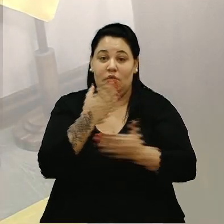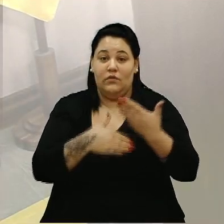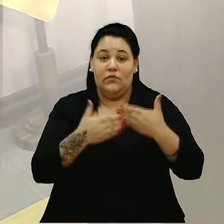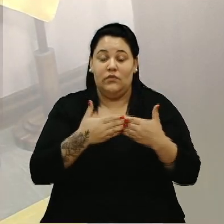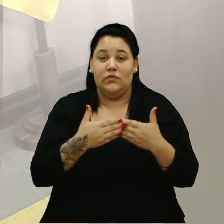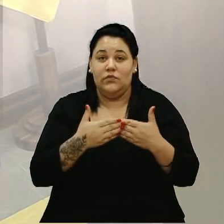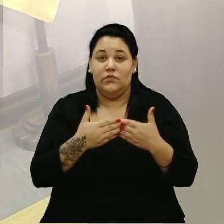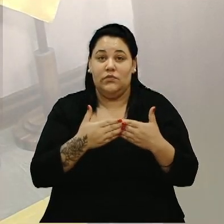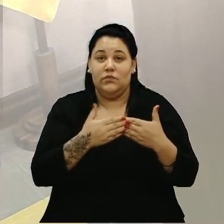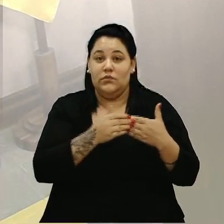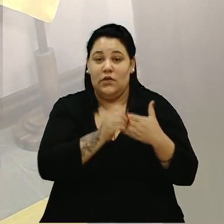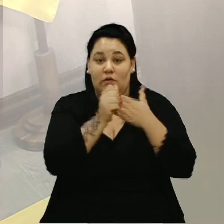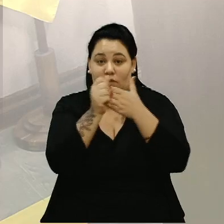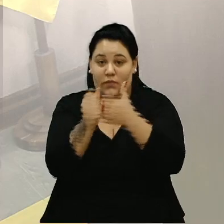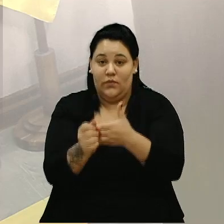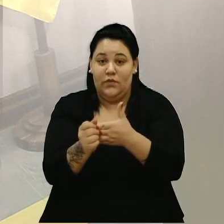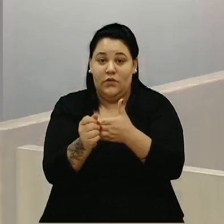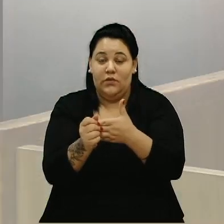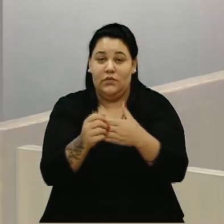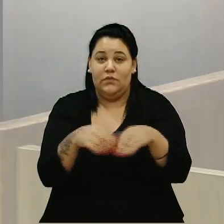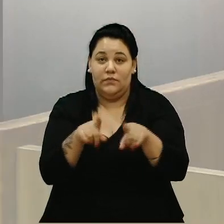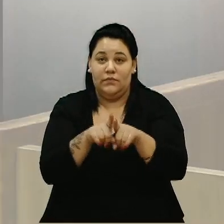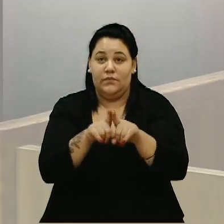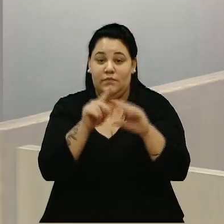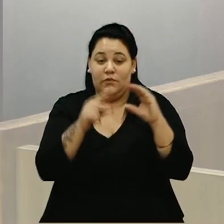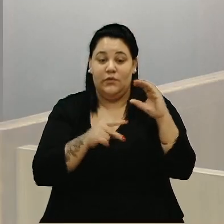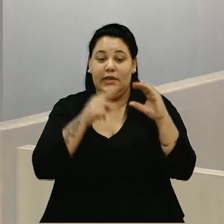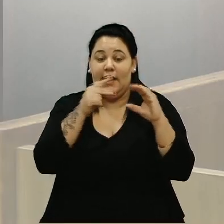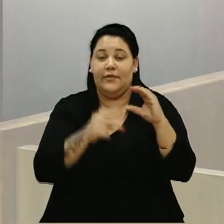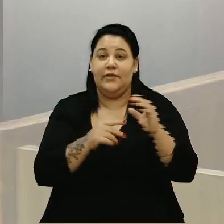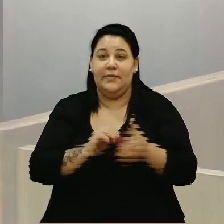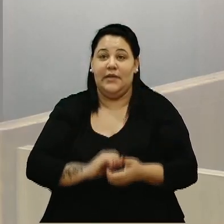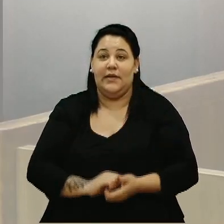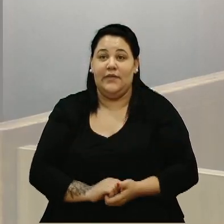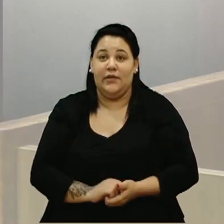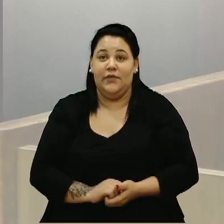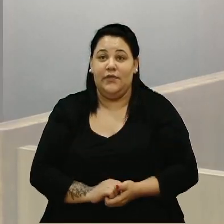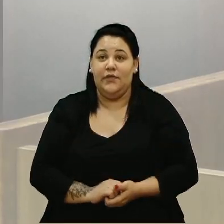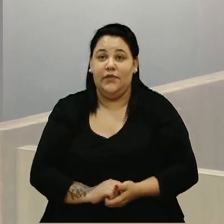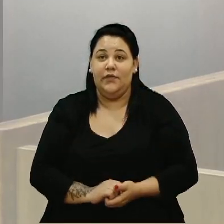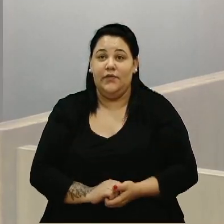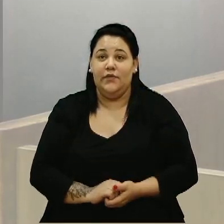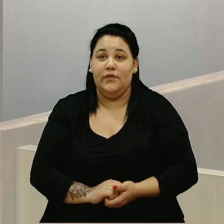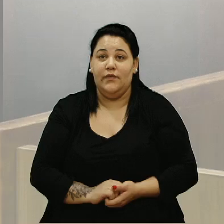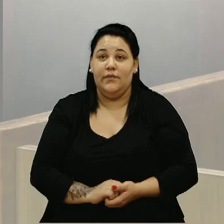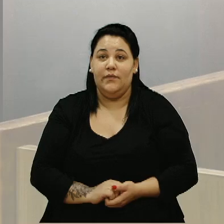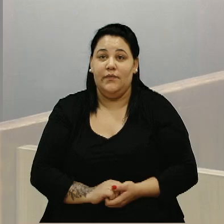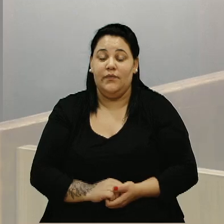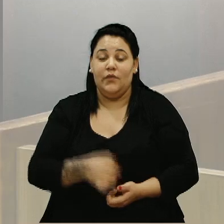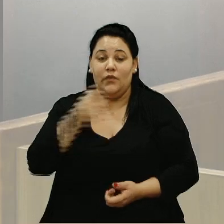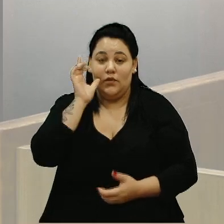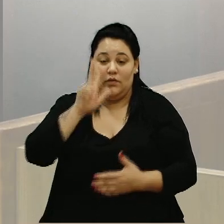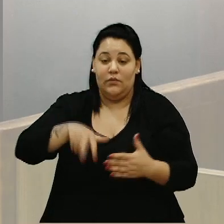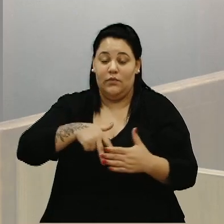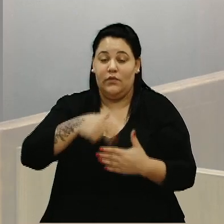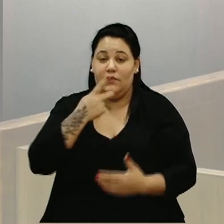assiste através da TV Câmara. Ontem, aqui nessa tribuna, eu falei que